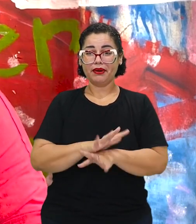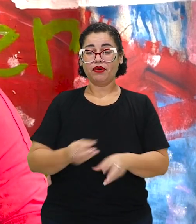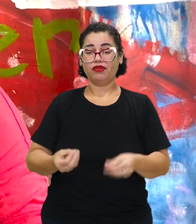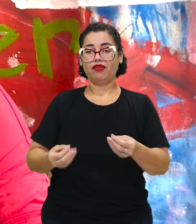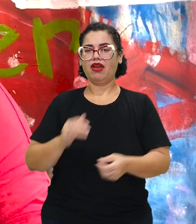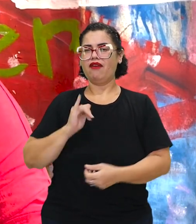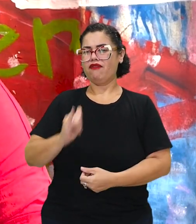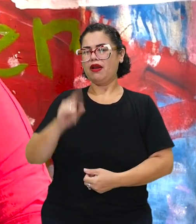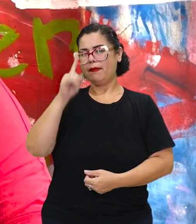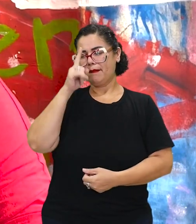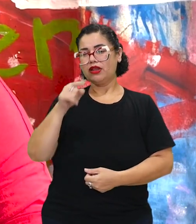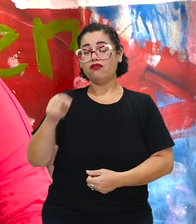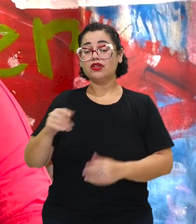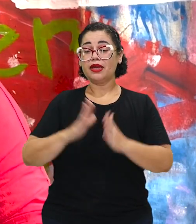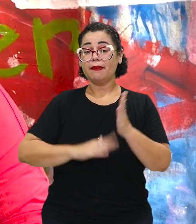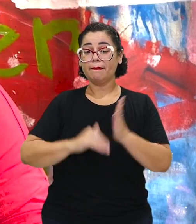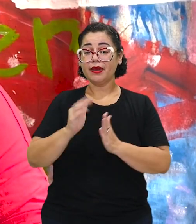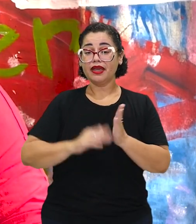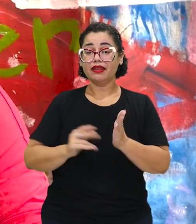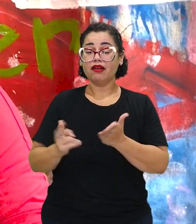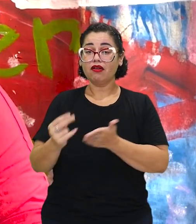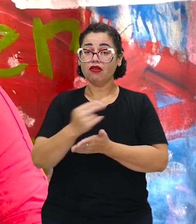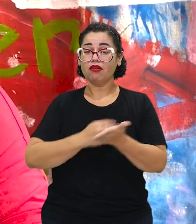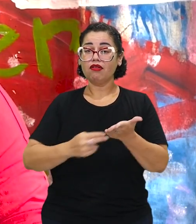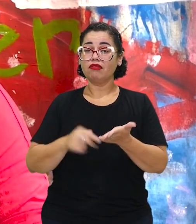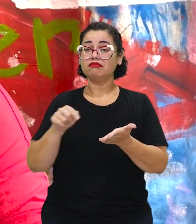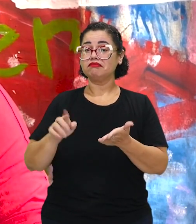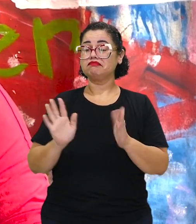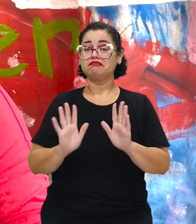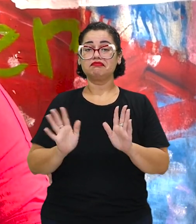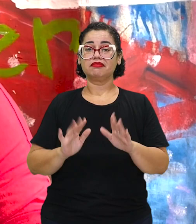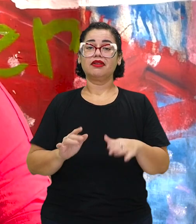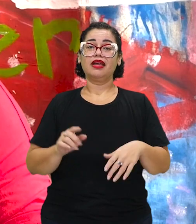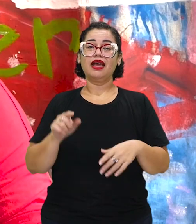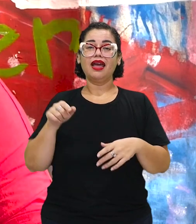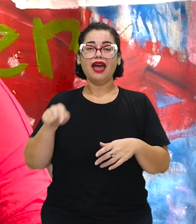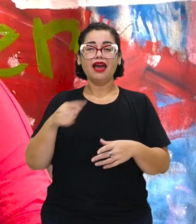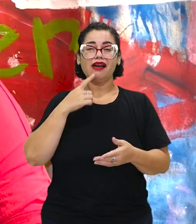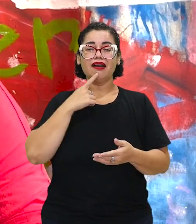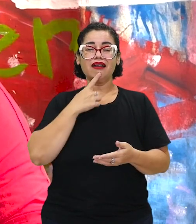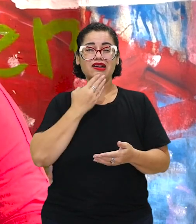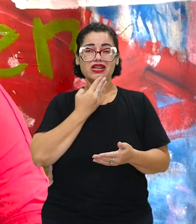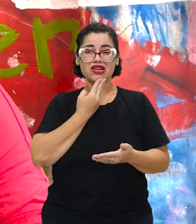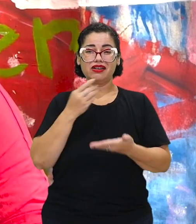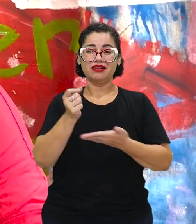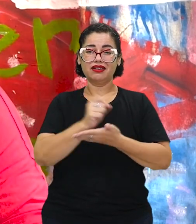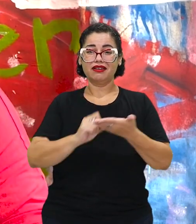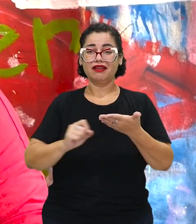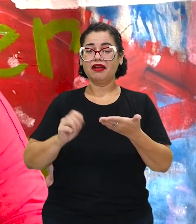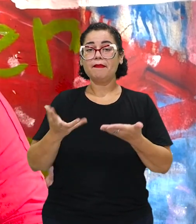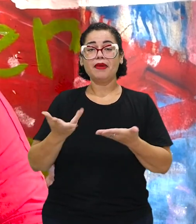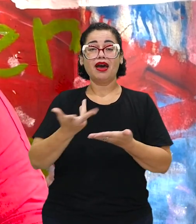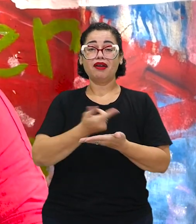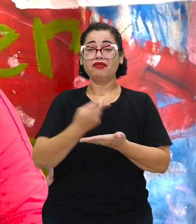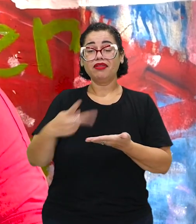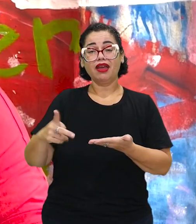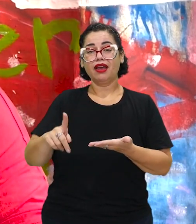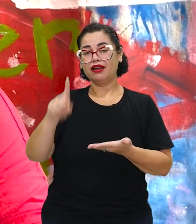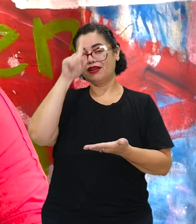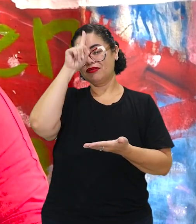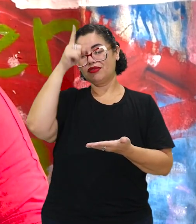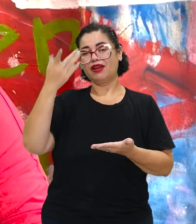impresso ali e falar para ela colorir aquele desenho, porque as garatujas são